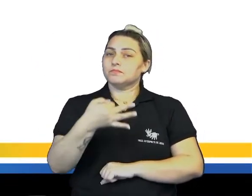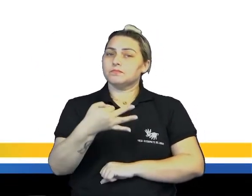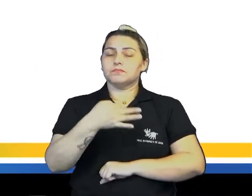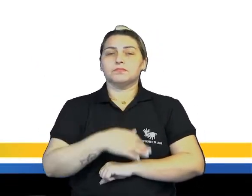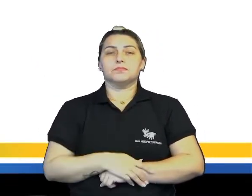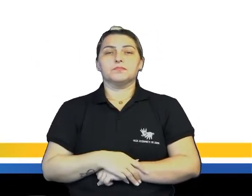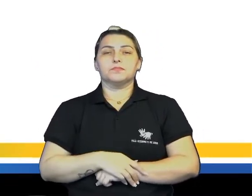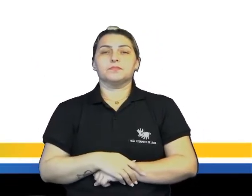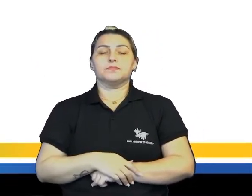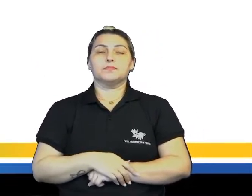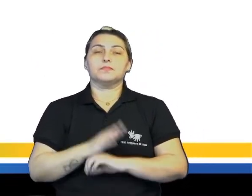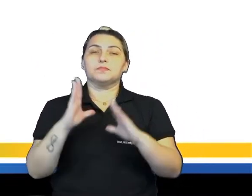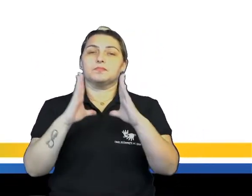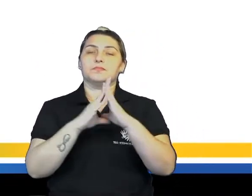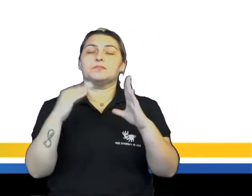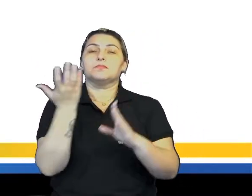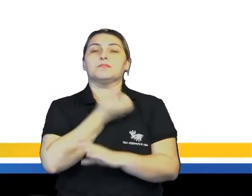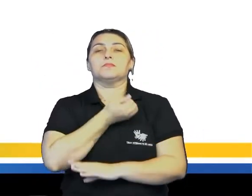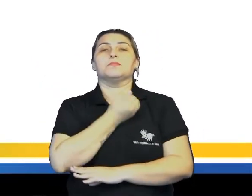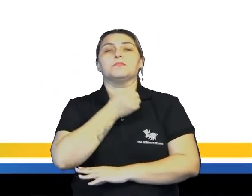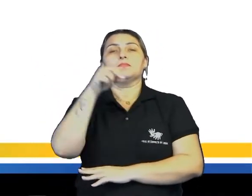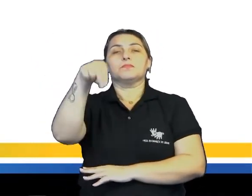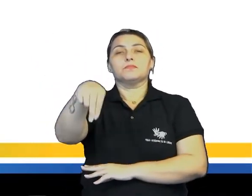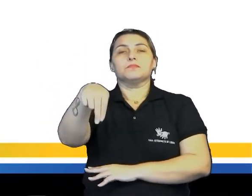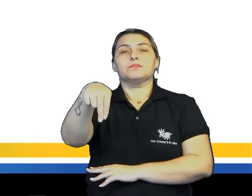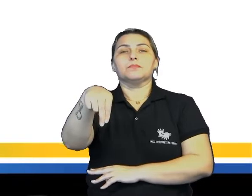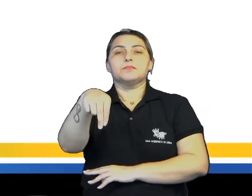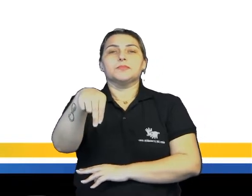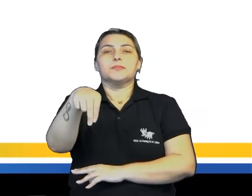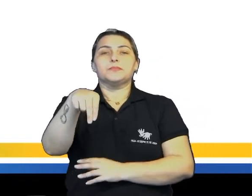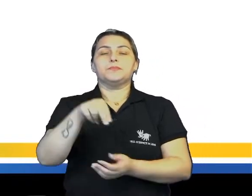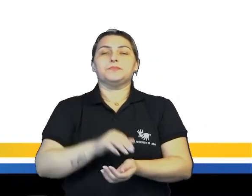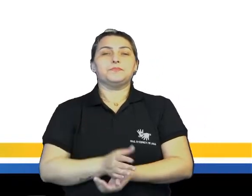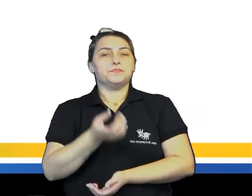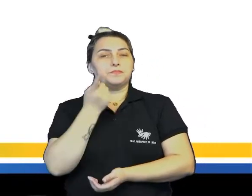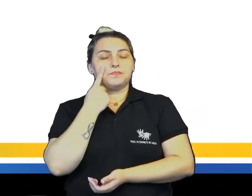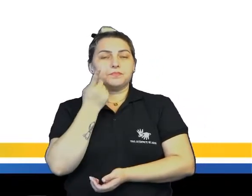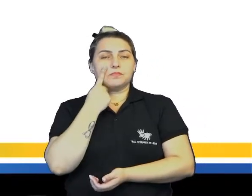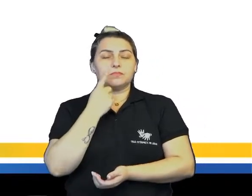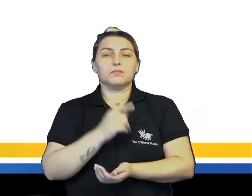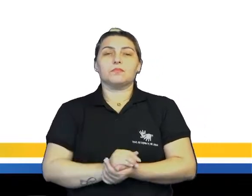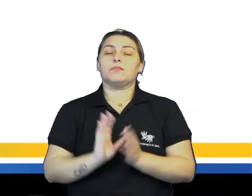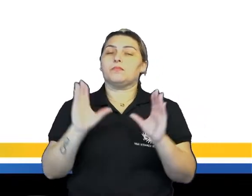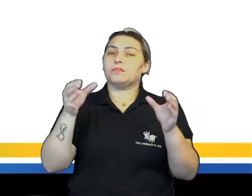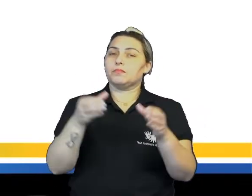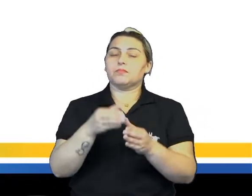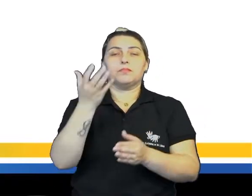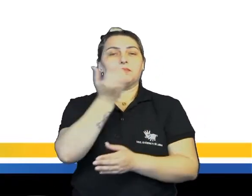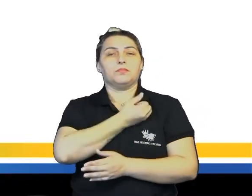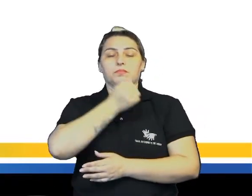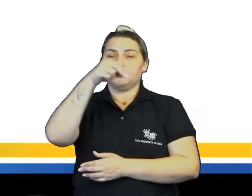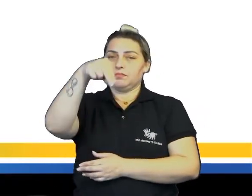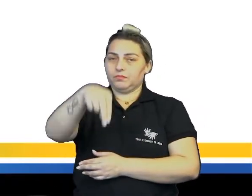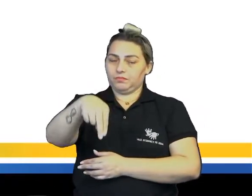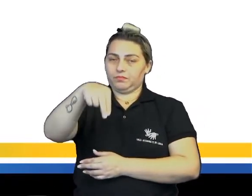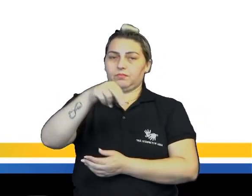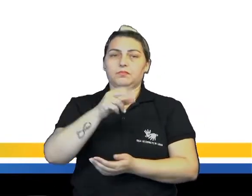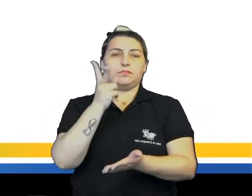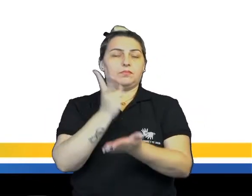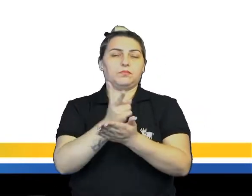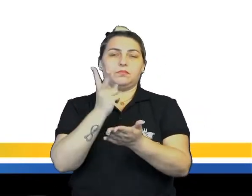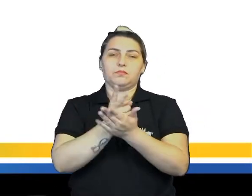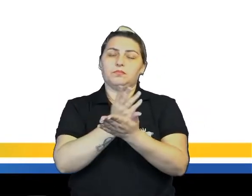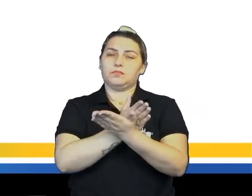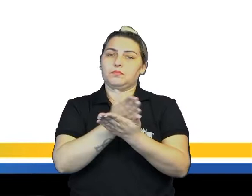certo? Esse é o símbolo dos números naturais. Olha só, o conjunto dos números naturais, ele sempre